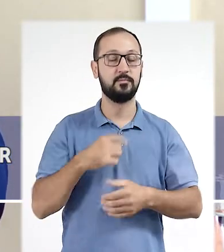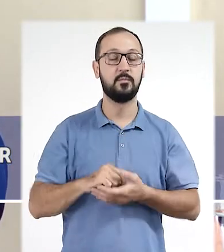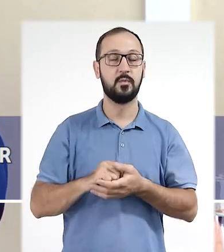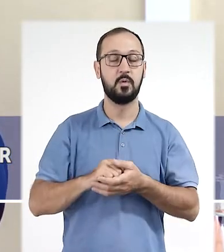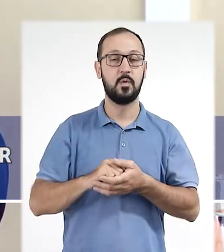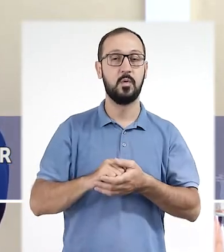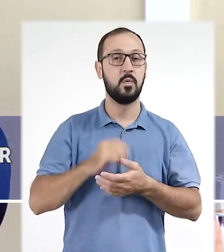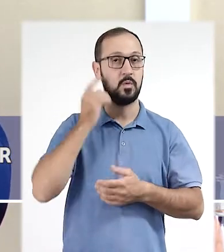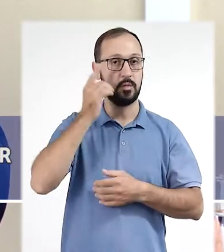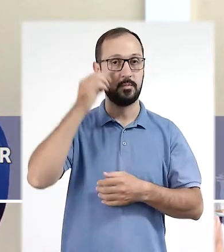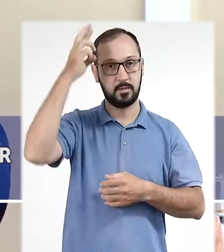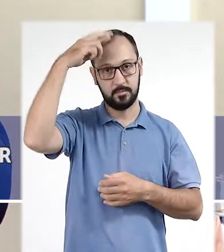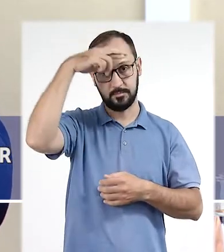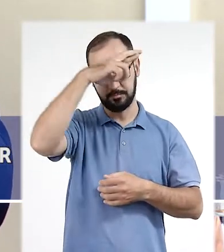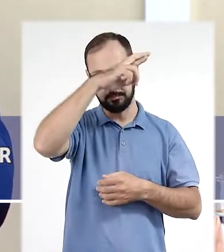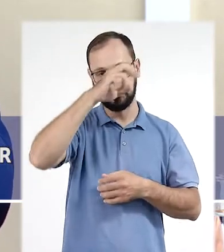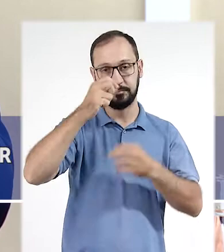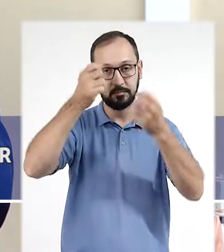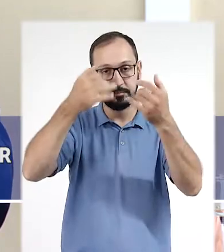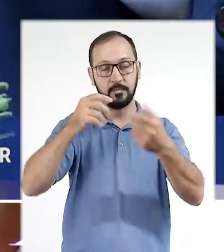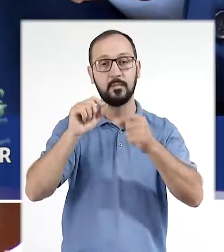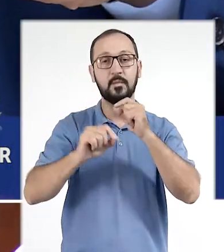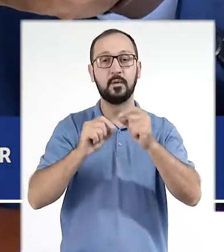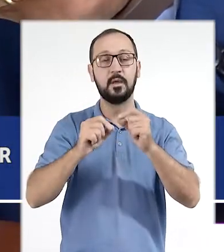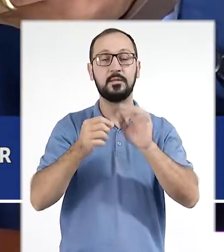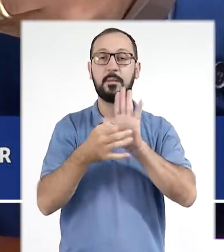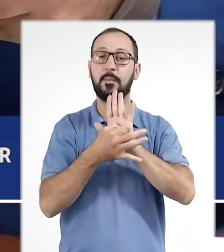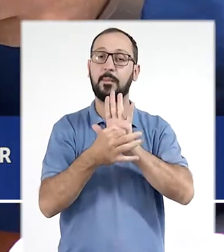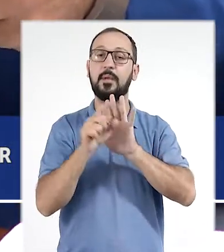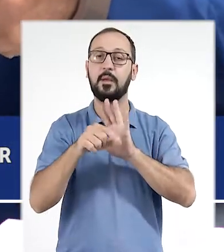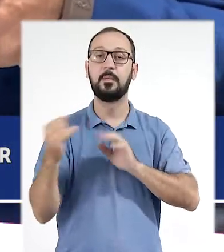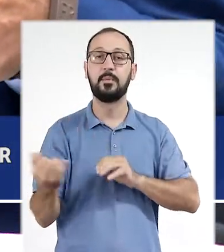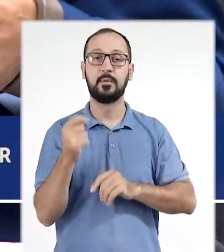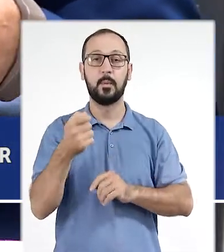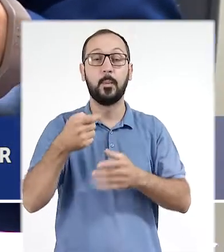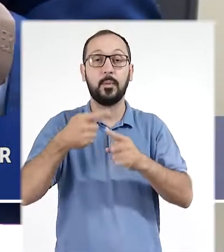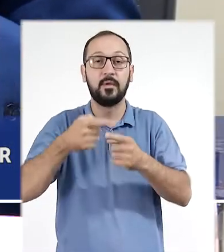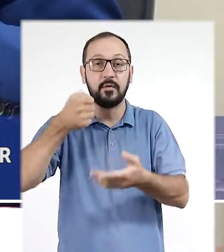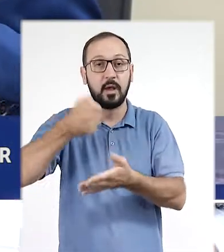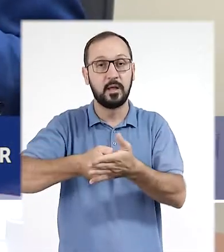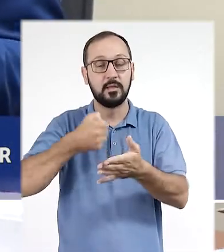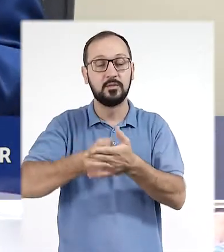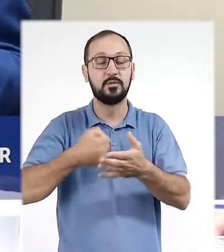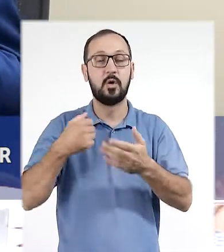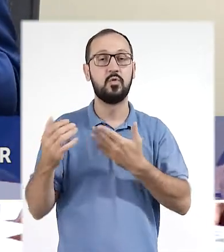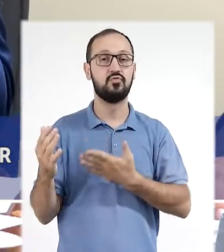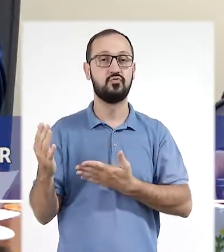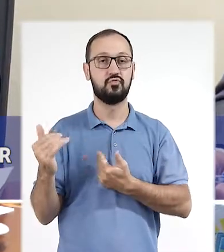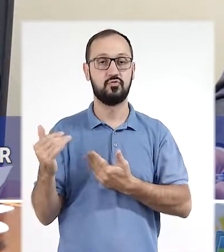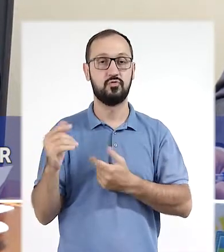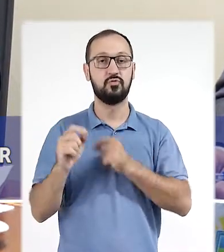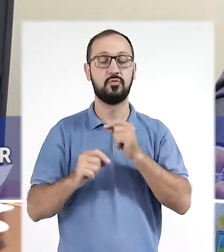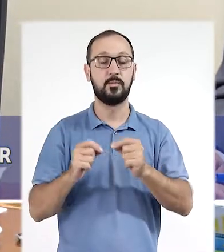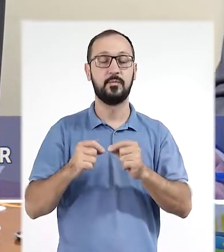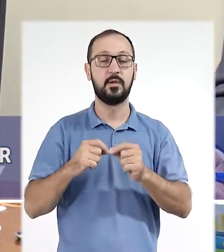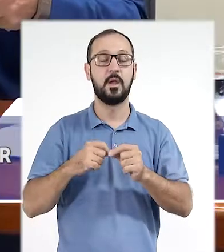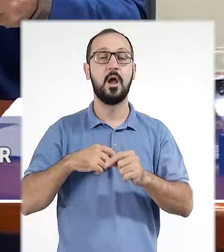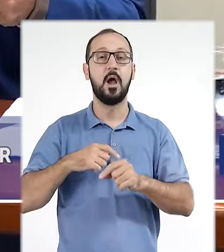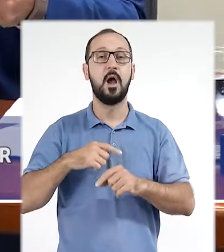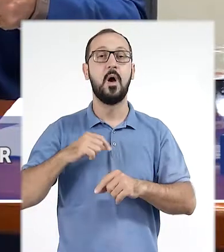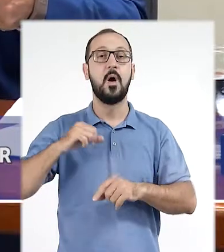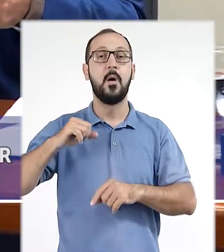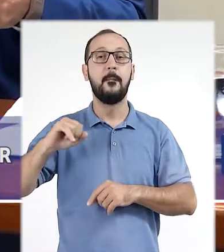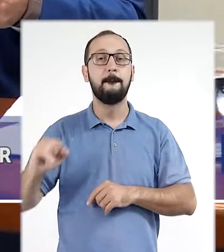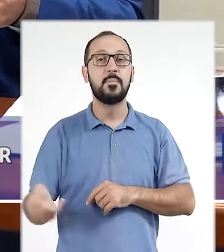matéria, deputado Rinaldo Modesto, do PSDB, a proposta é relevante porque vai garantir aos jovens estudantes